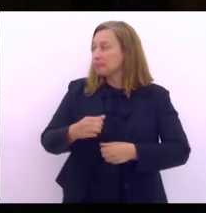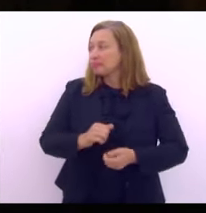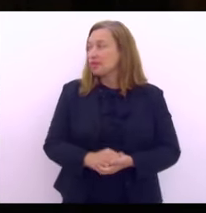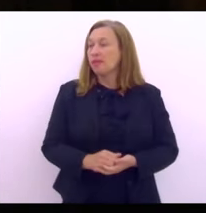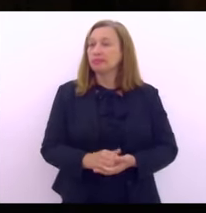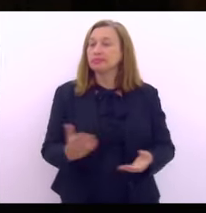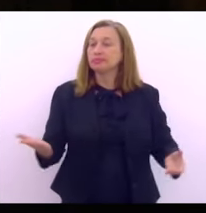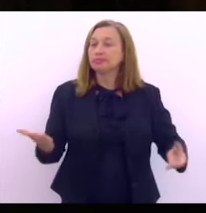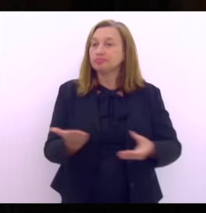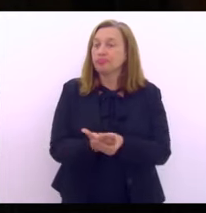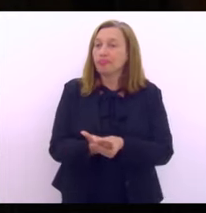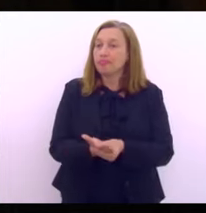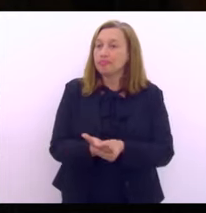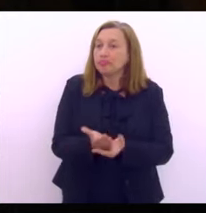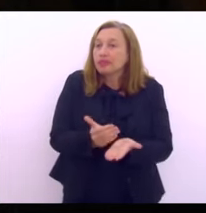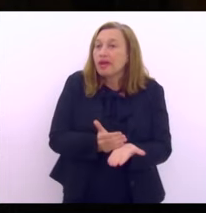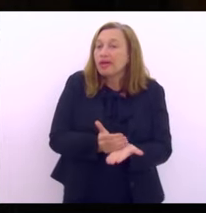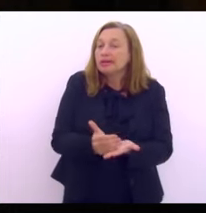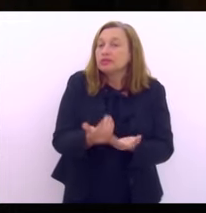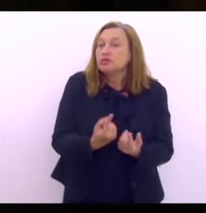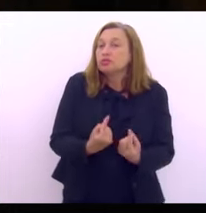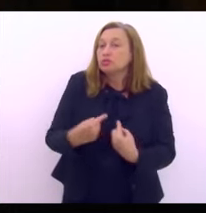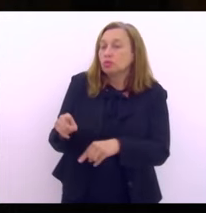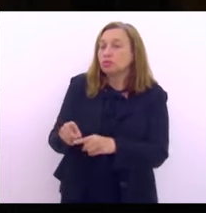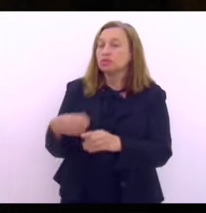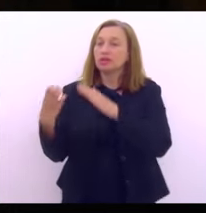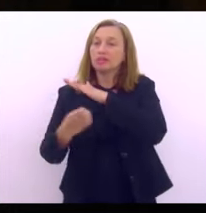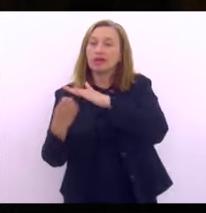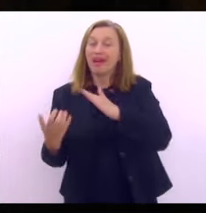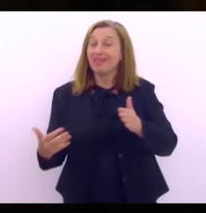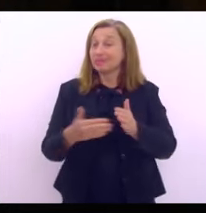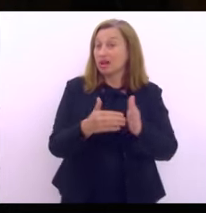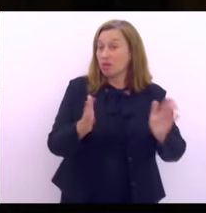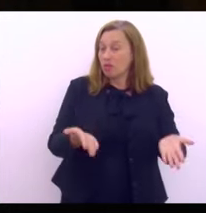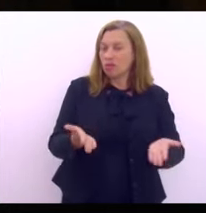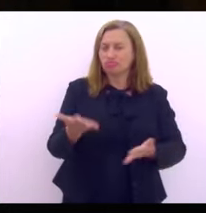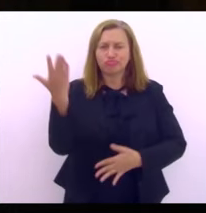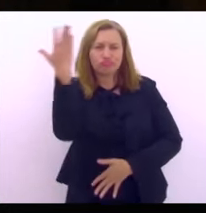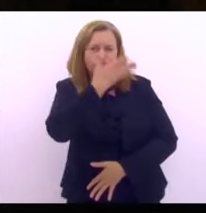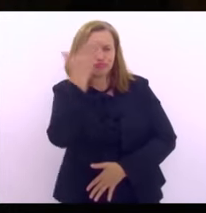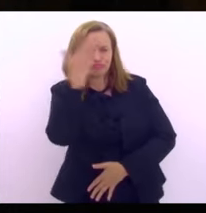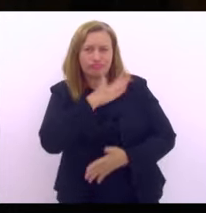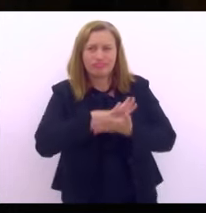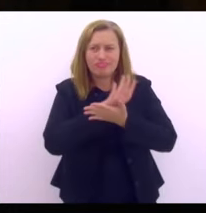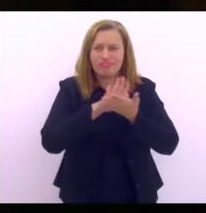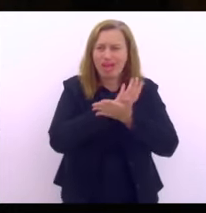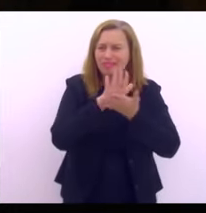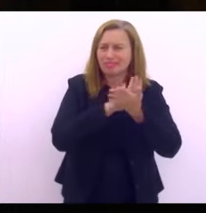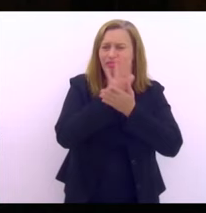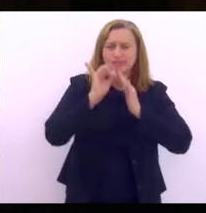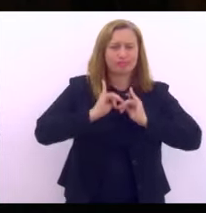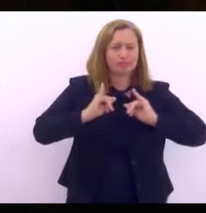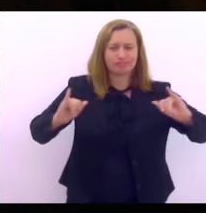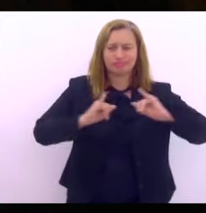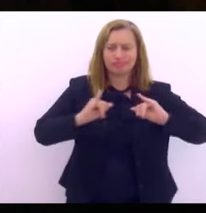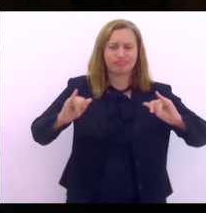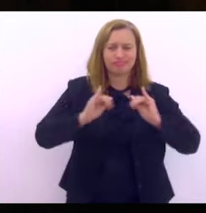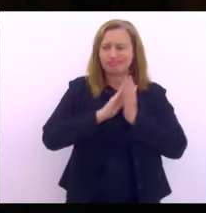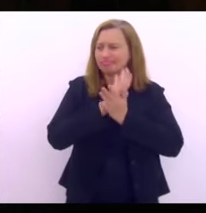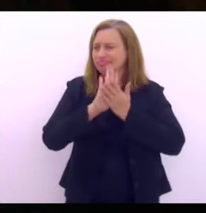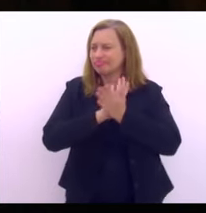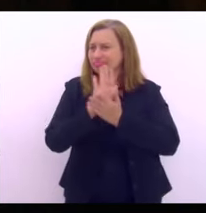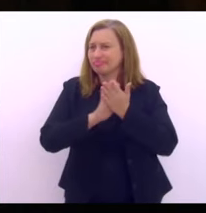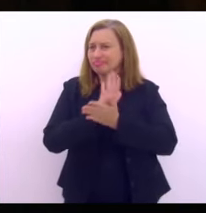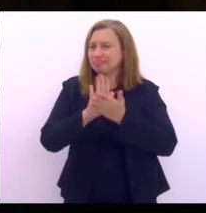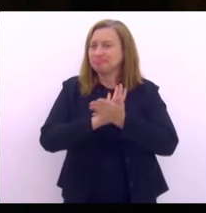inquérito contra a empresa. E até agora eu não vi nenhum pronunciamento nas